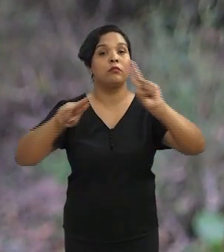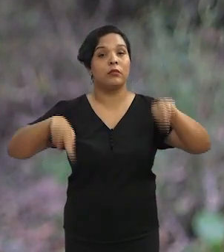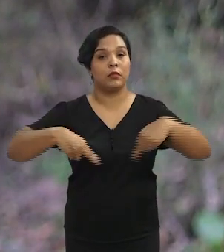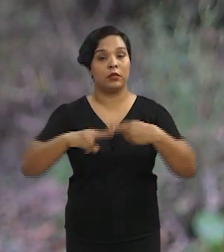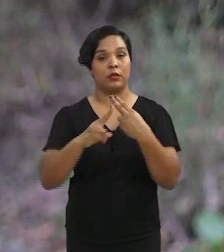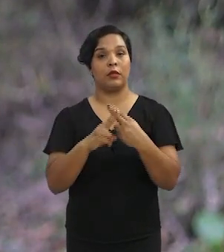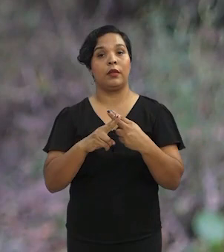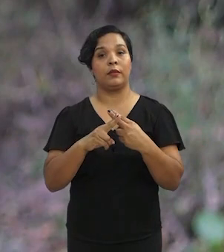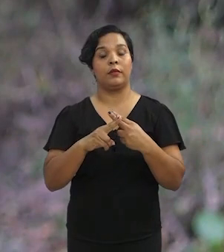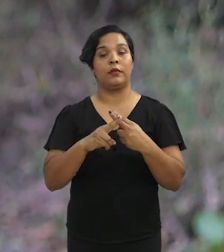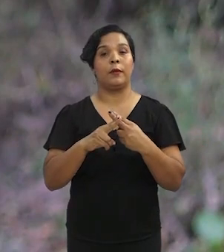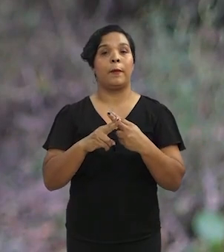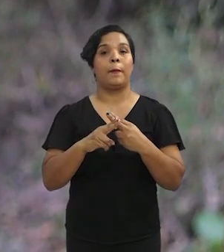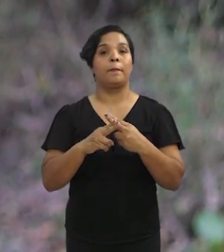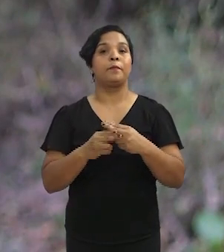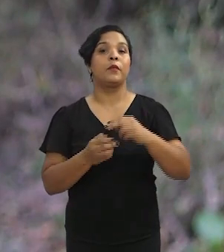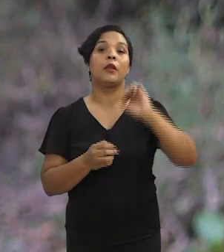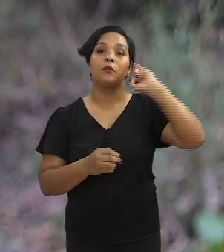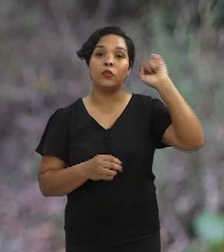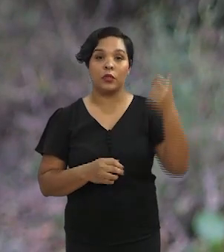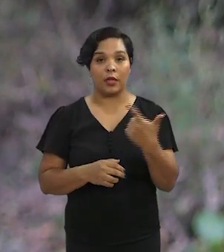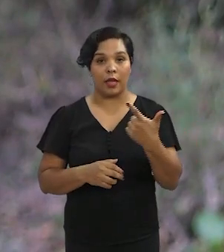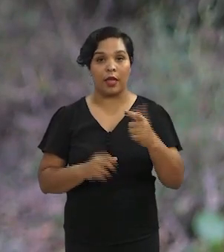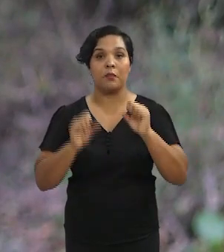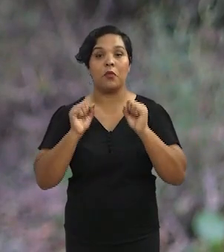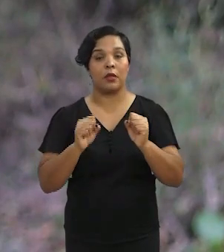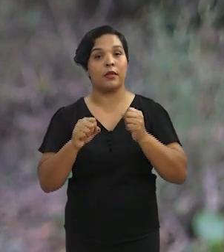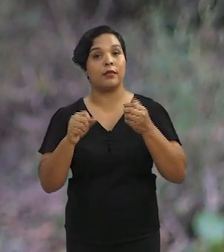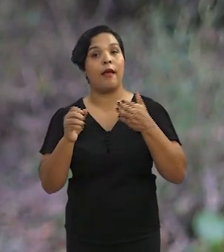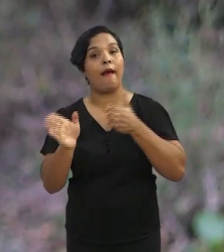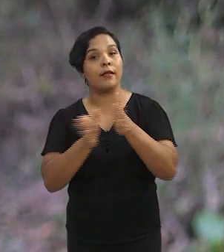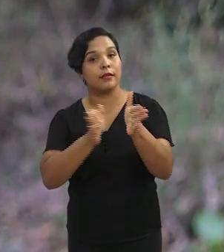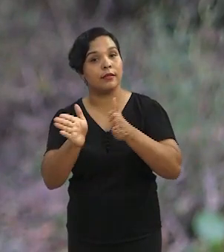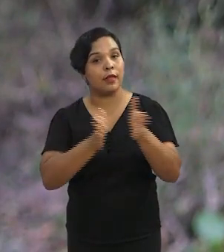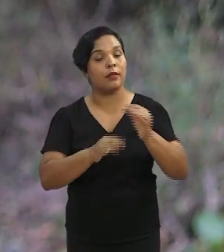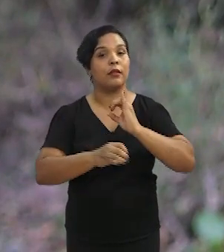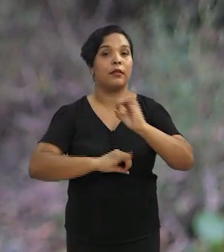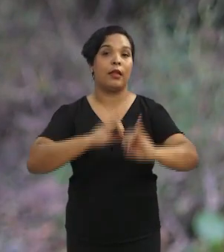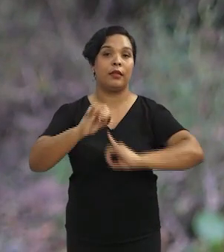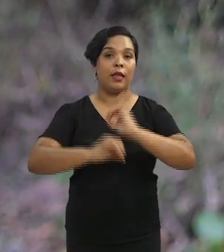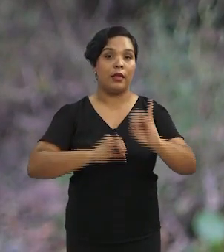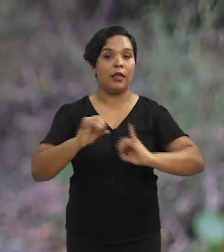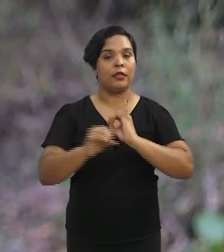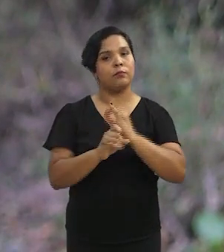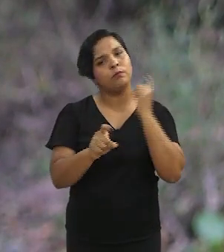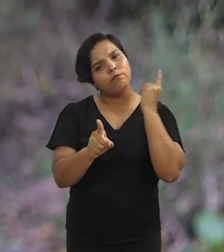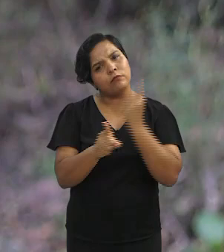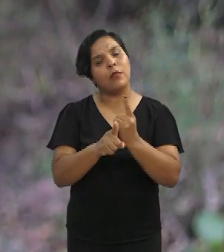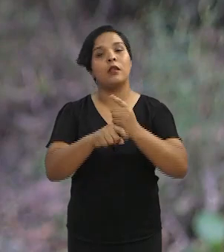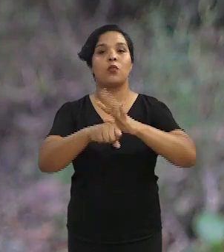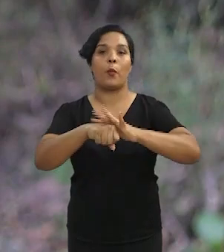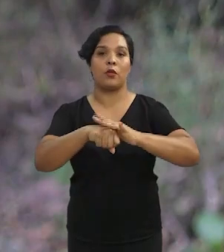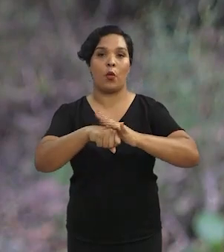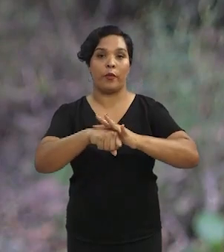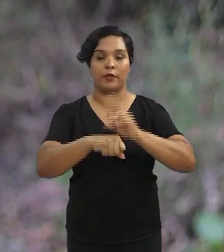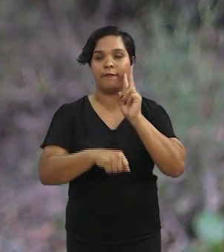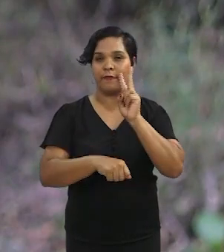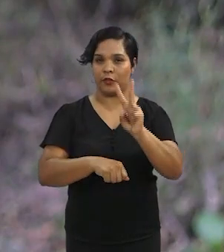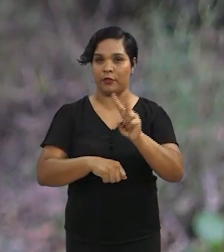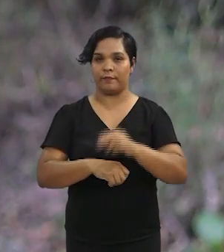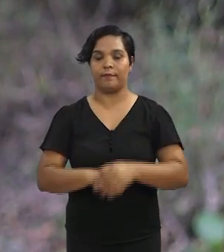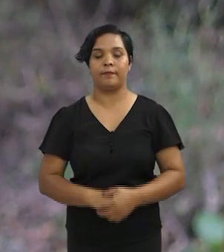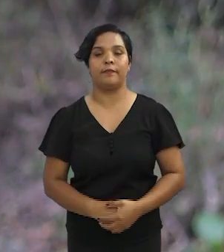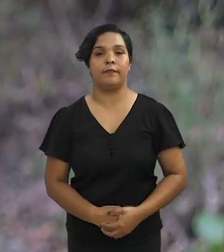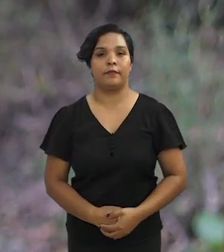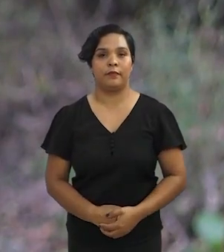da Universidade Estadual do Sudoeste da Bahia, campus de Jequié. Ele poderá ser acessado por meio da internet para a identificação de